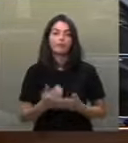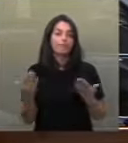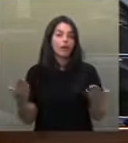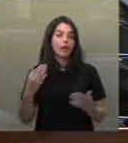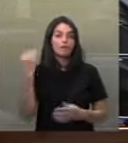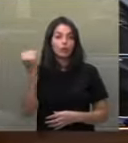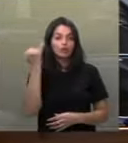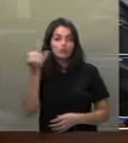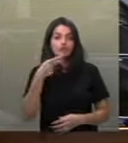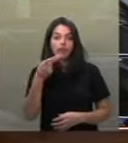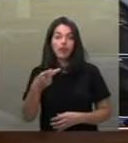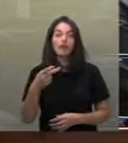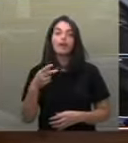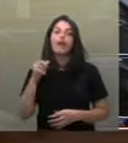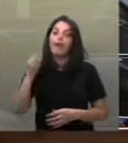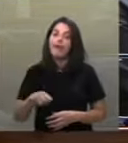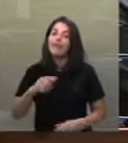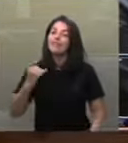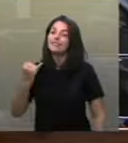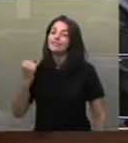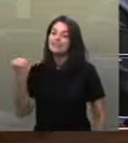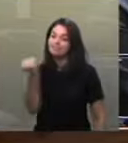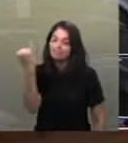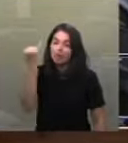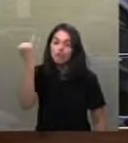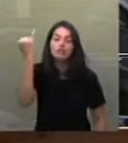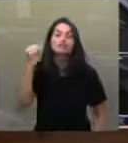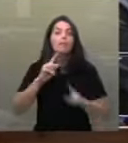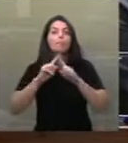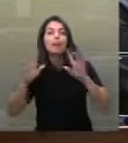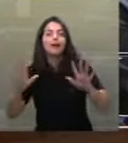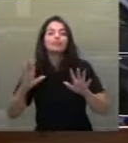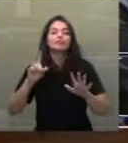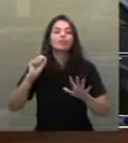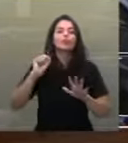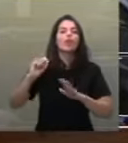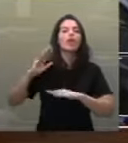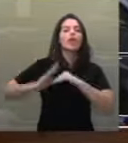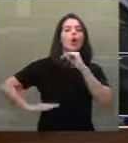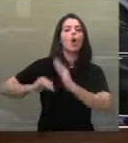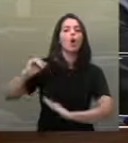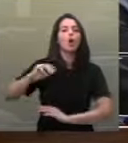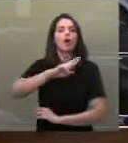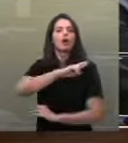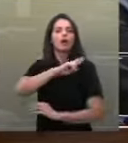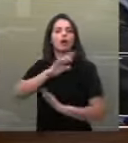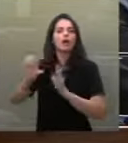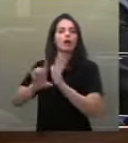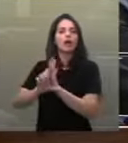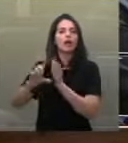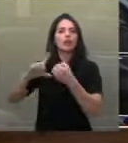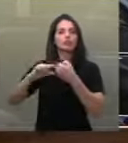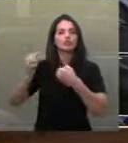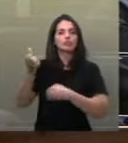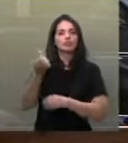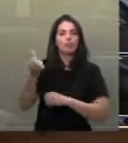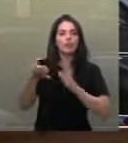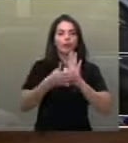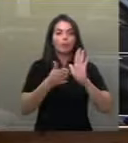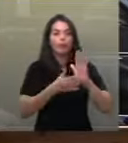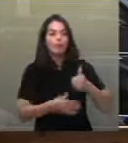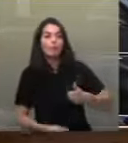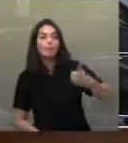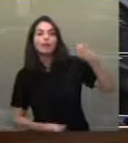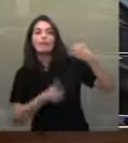lembrar que, apesar do mérito incontestável, havia vício de competência legislativa no artigo 6º da proposta original, que